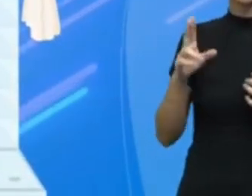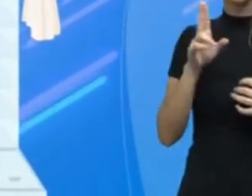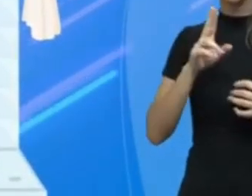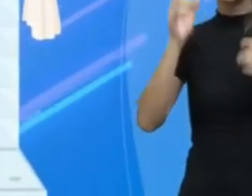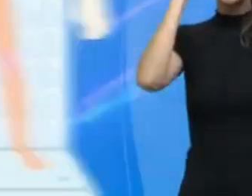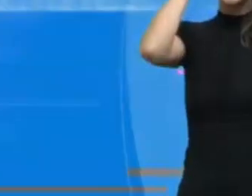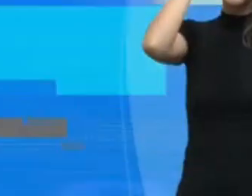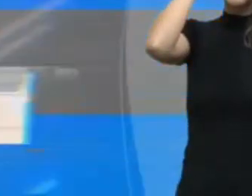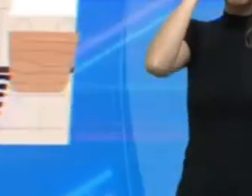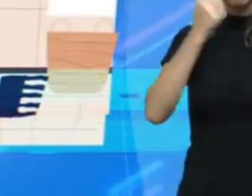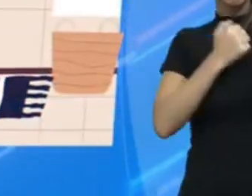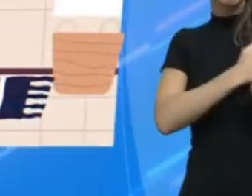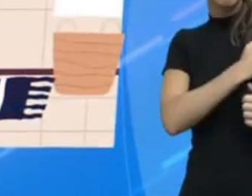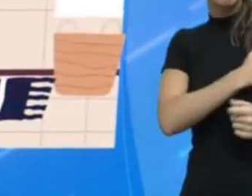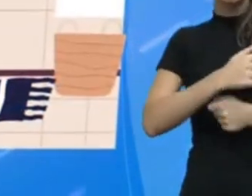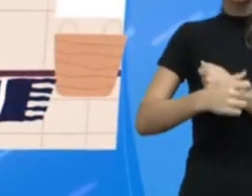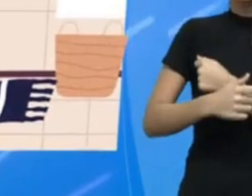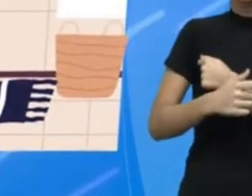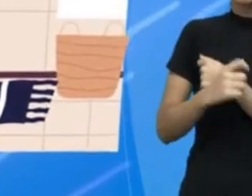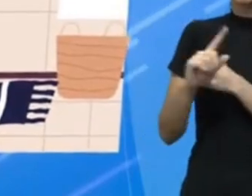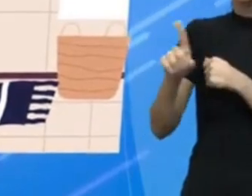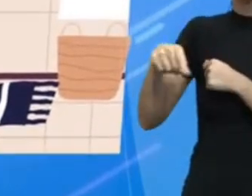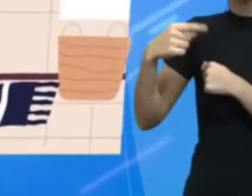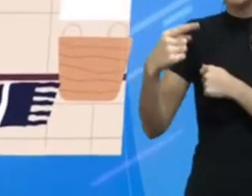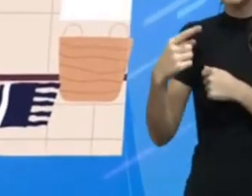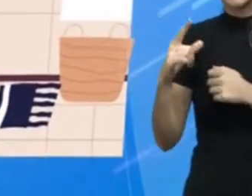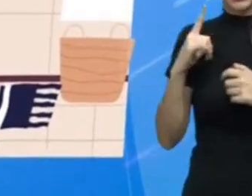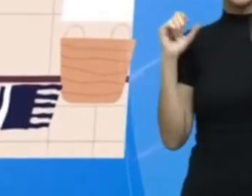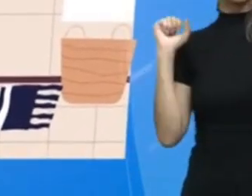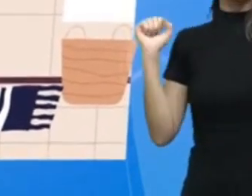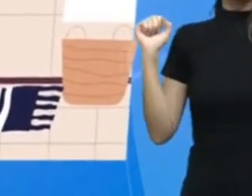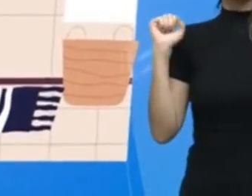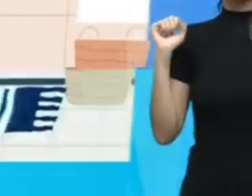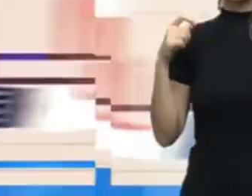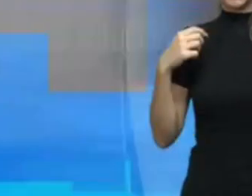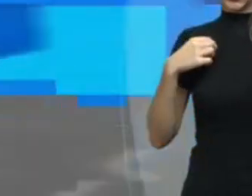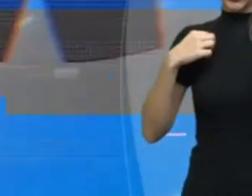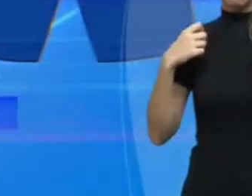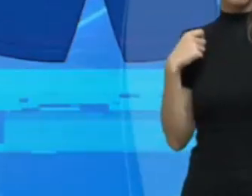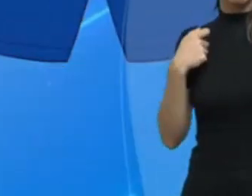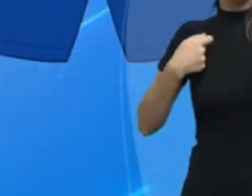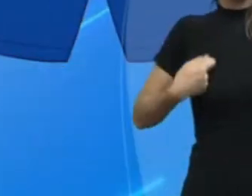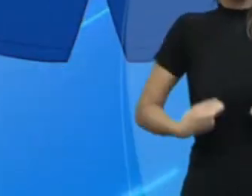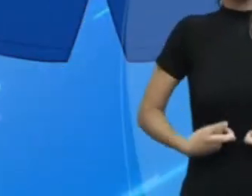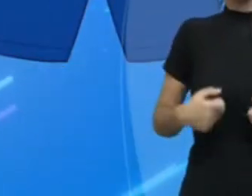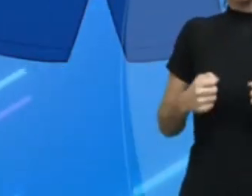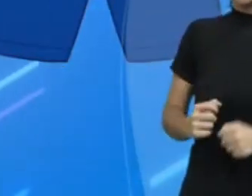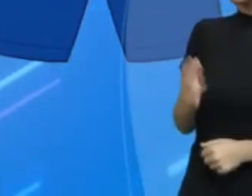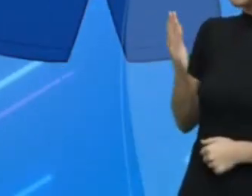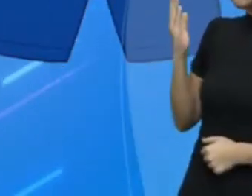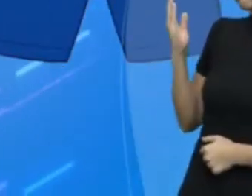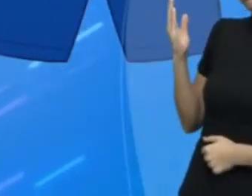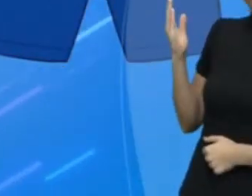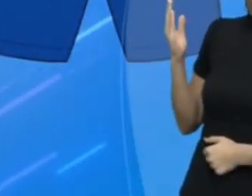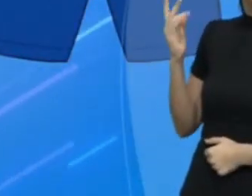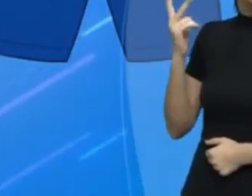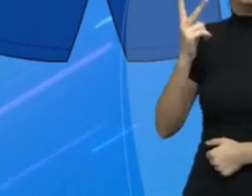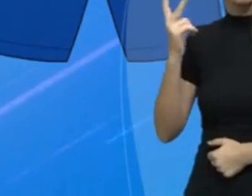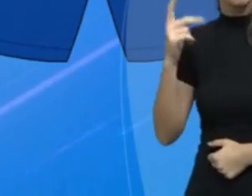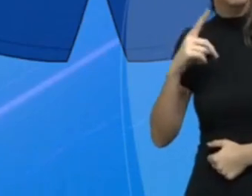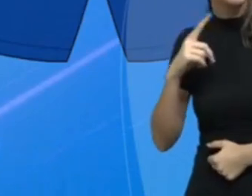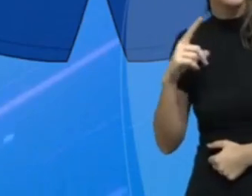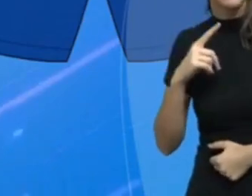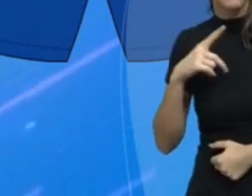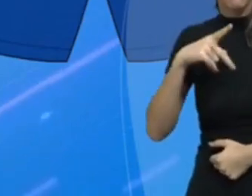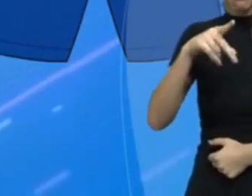e sabonete. Logo depois que saímos do banho, nos enxugamos e colocamos a roupa, que pode ser feita de poliéster ou nylon, ambos constituídos